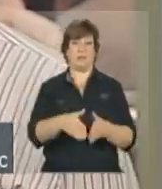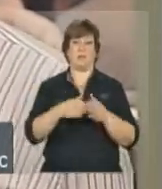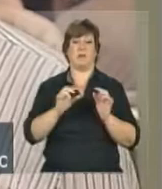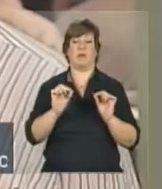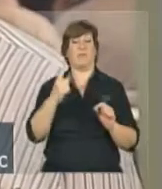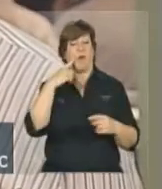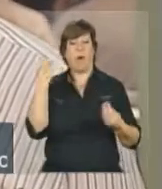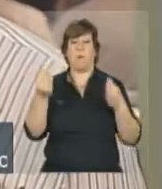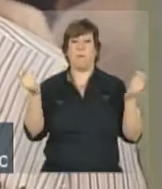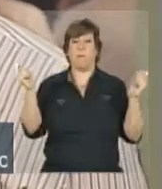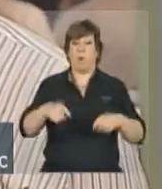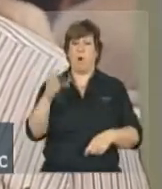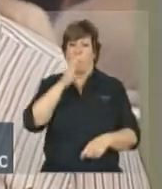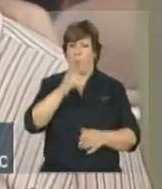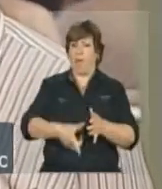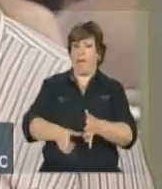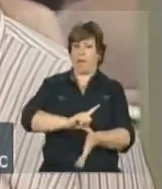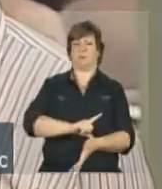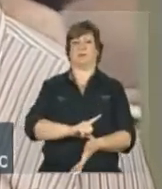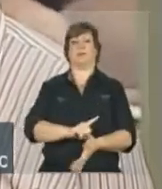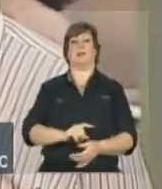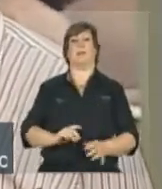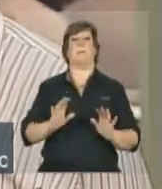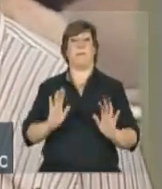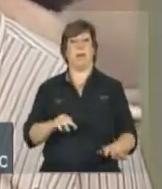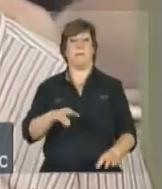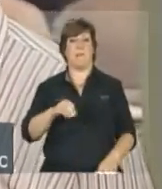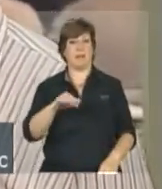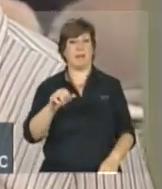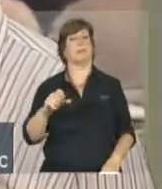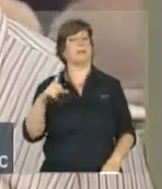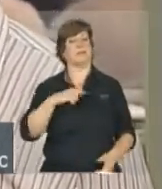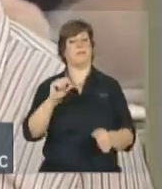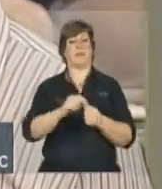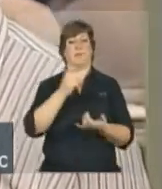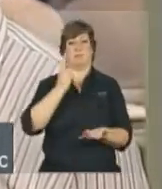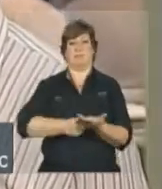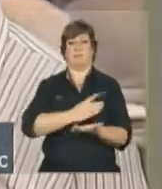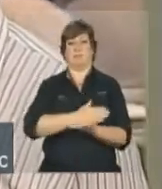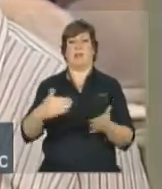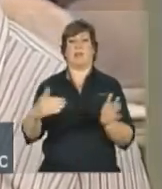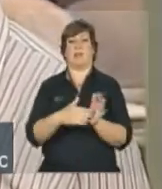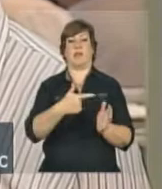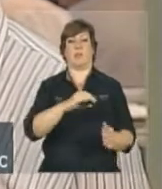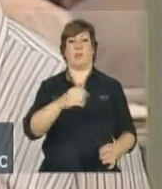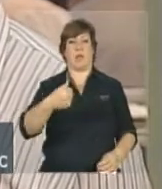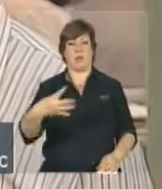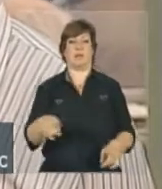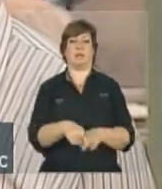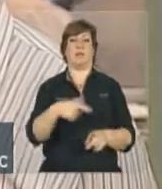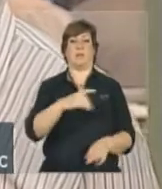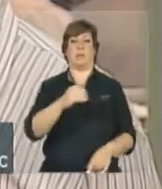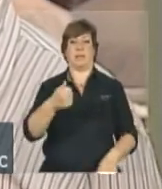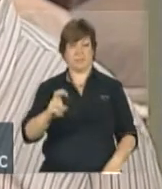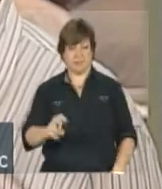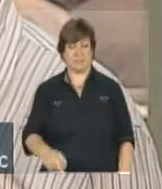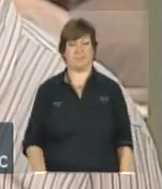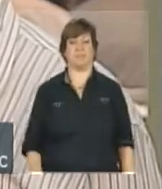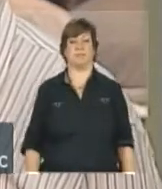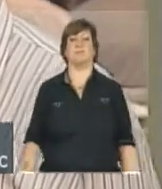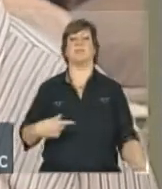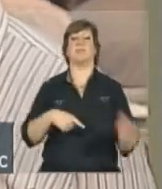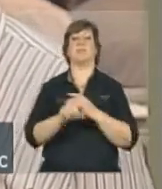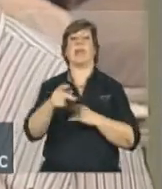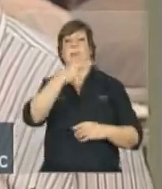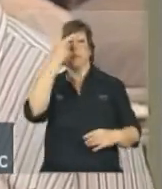da possibilidade de antecipar, né, mas as metas estão estabelecidas para 2014 e 2015. Para que essas pessoas aqui